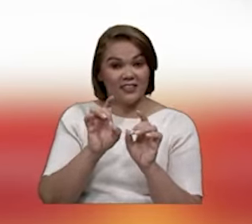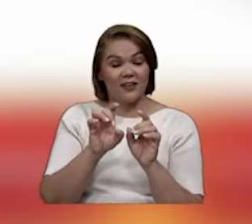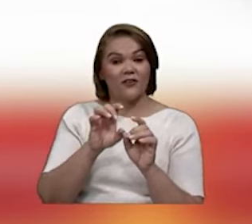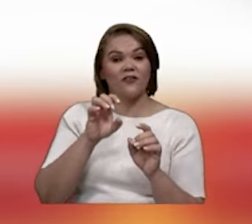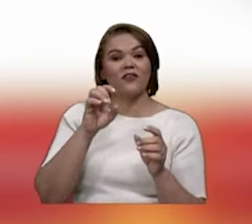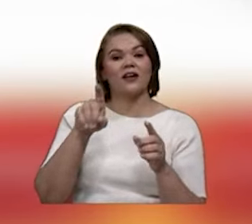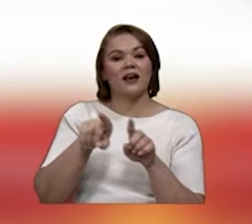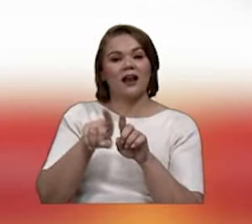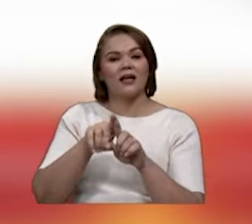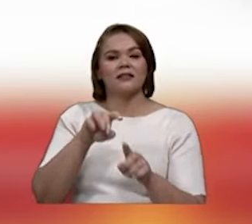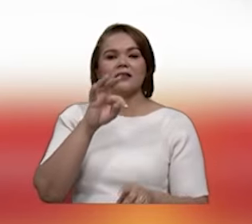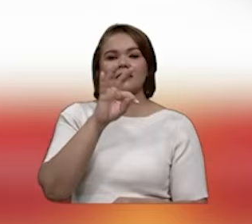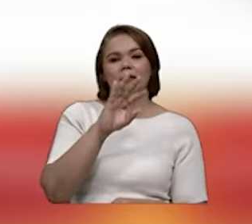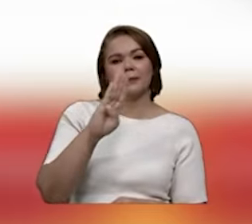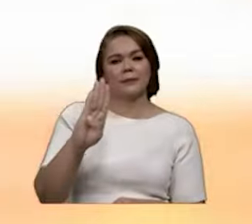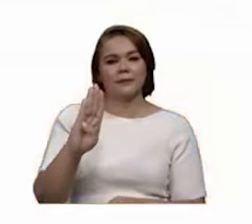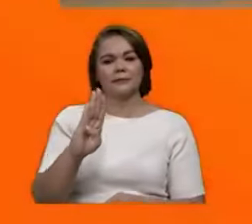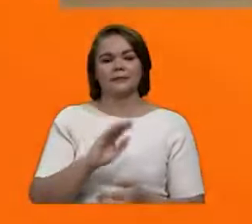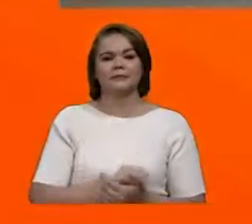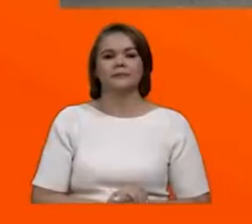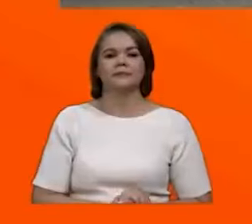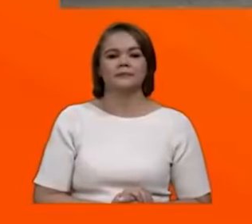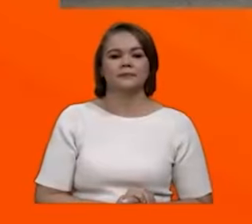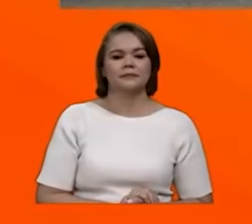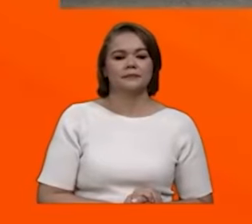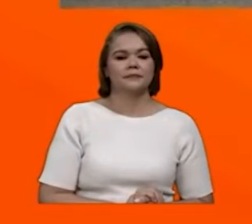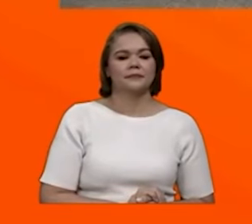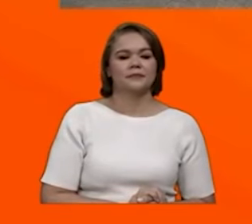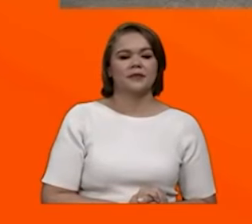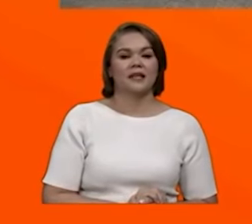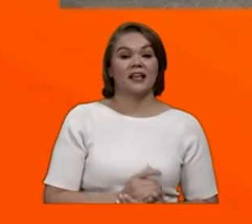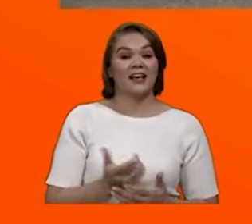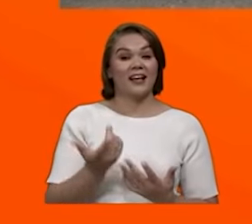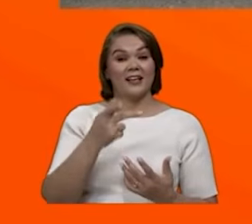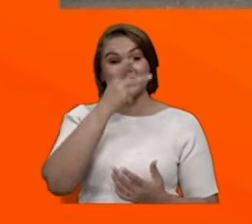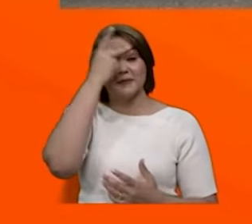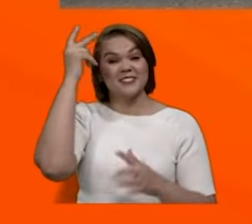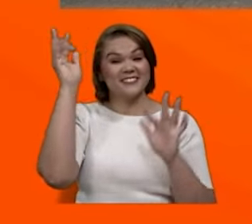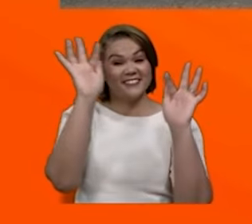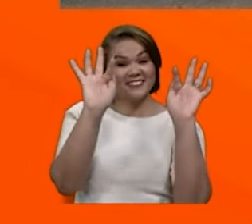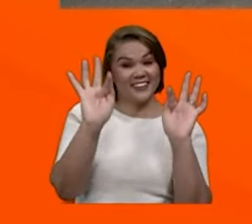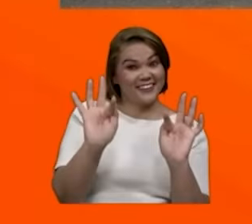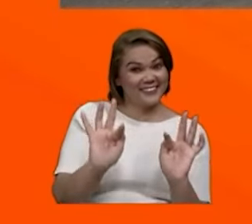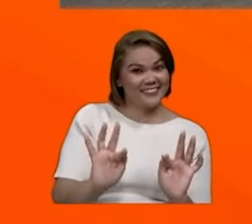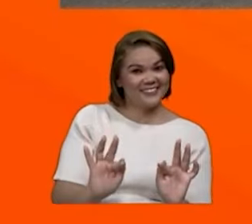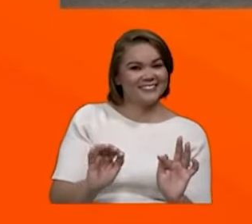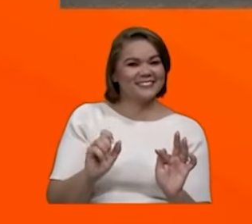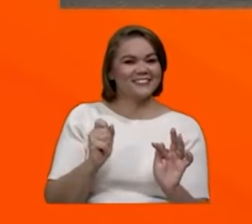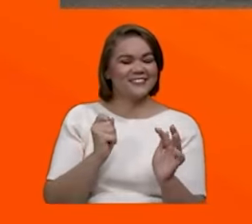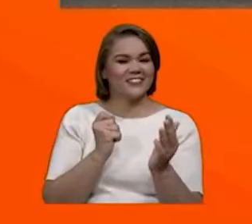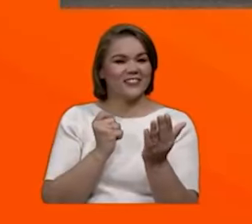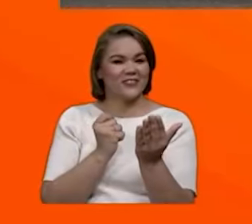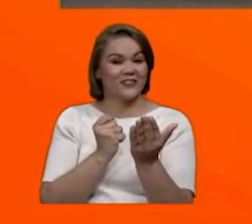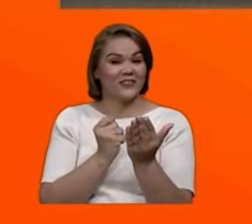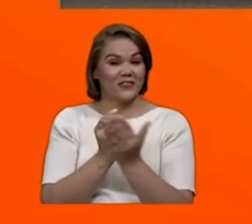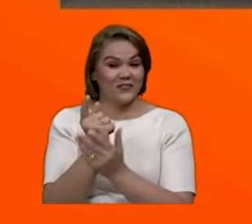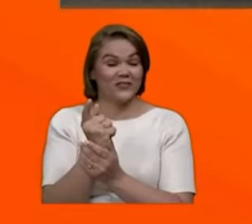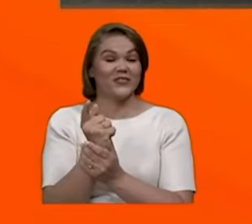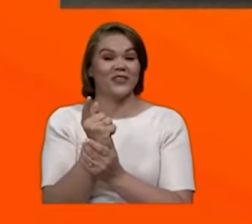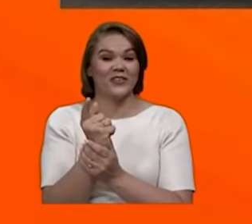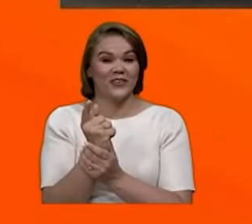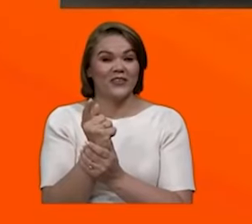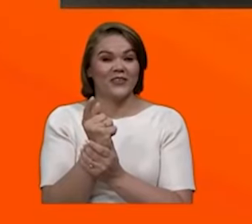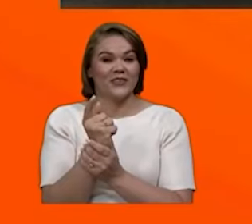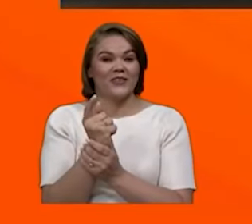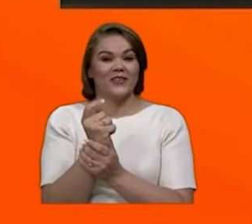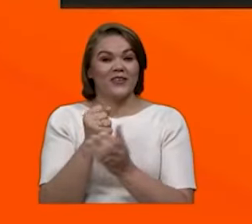Regional Tobias Barreto. Esses grandes felizardos, ao adquirirem o título, contribuíram com as